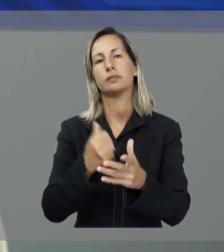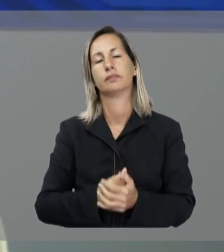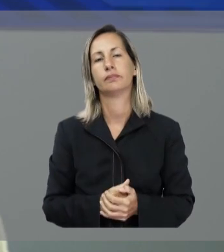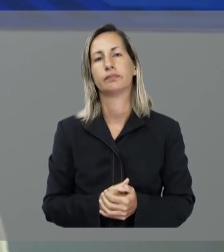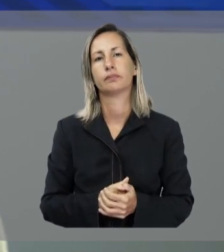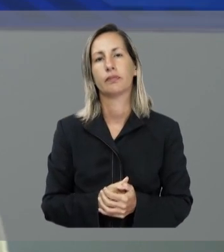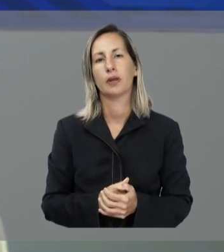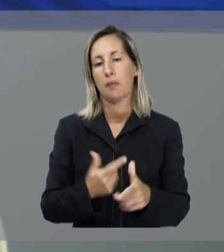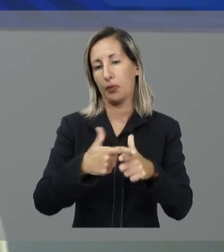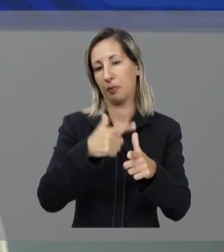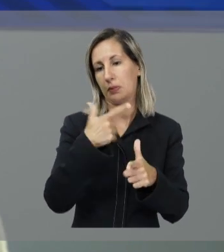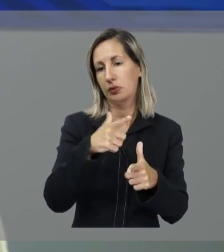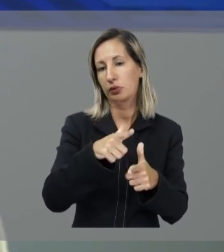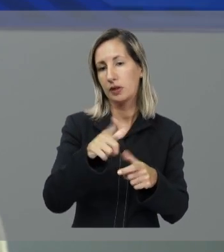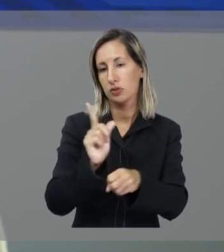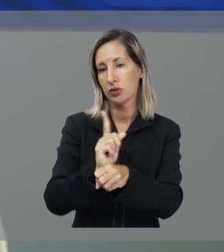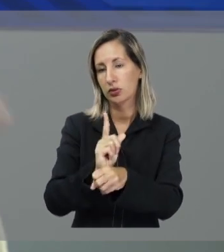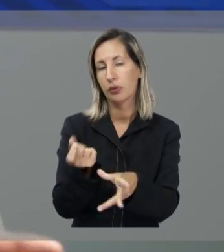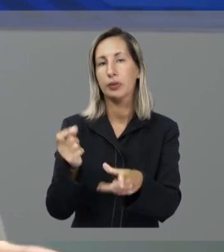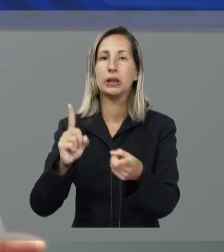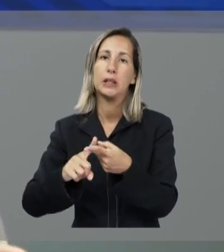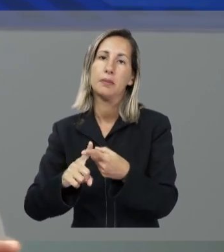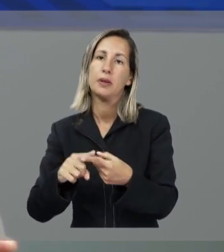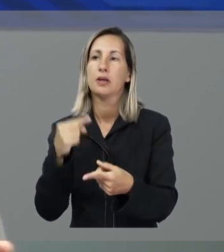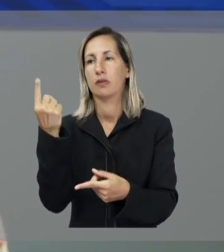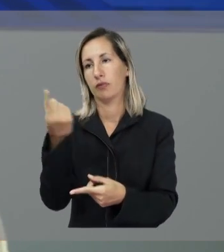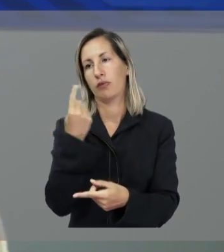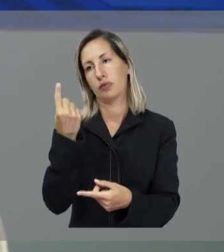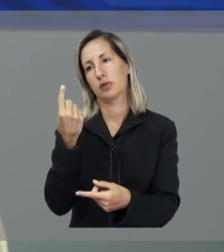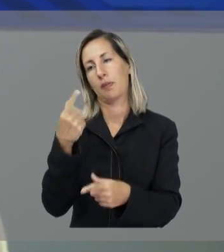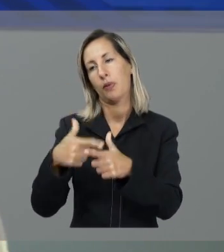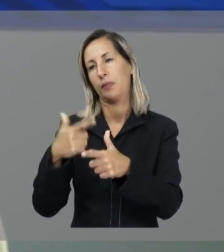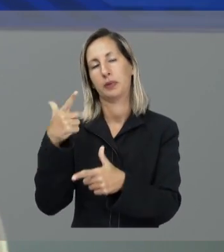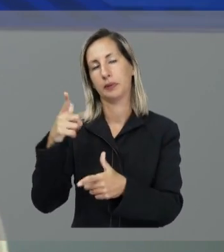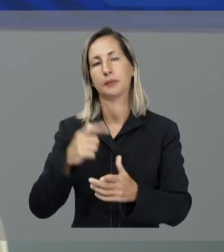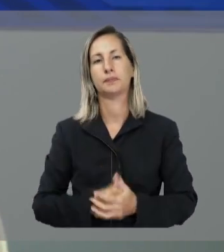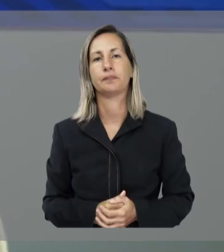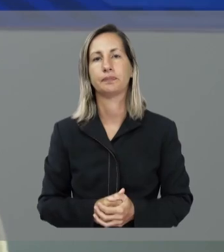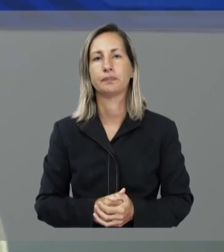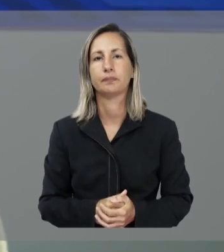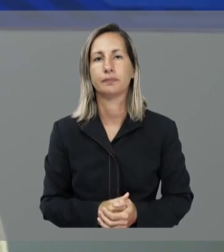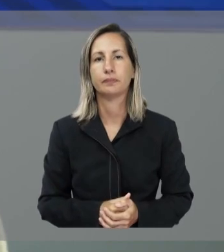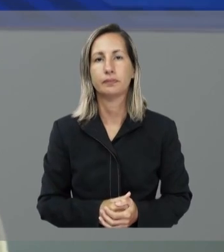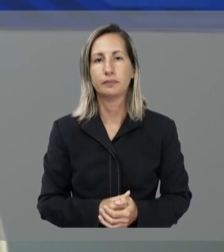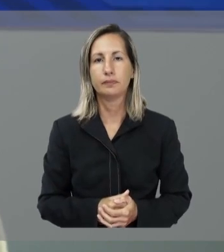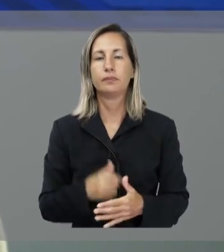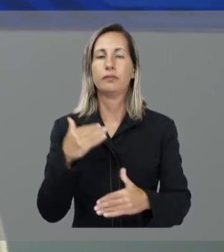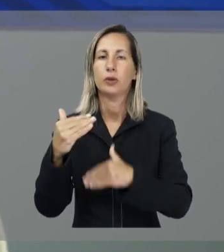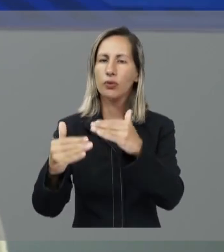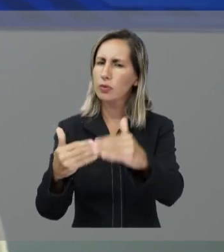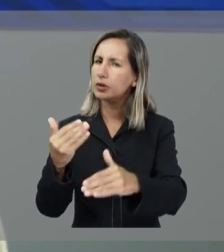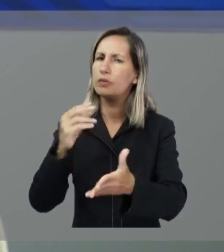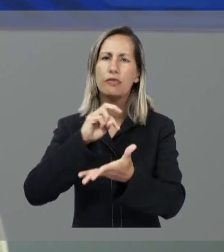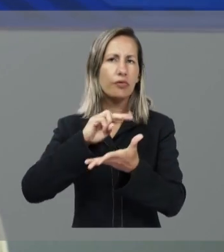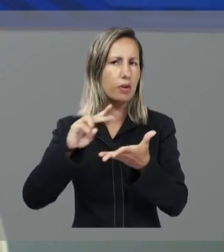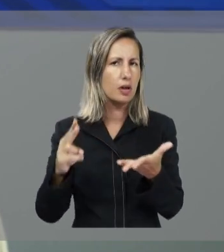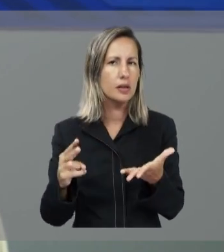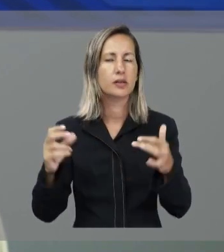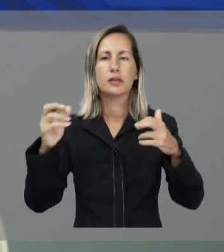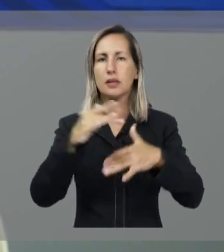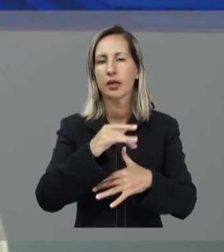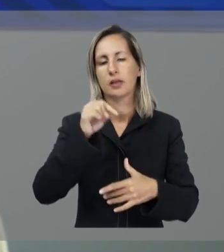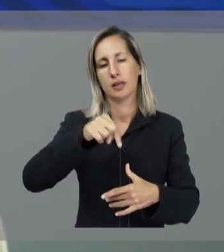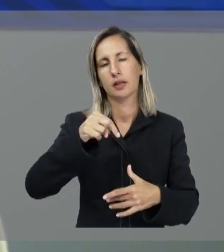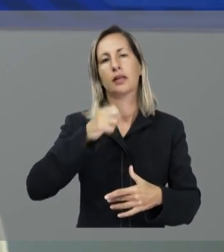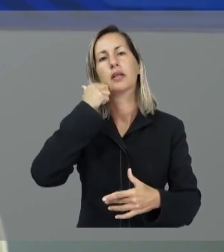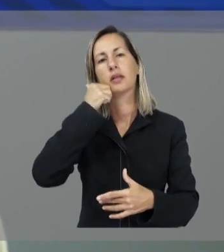modo que não prejudica a gestão e também você não se prejudica. Então, isso ocorre em várias cidades e